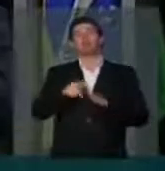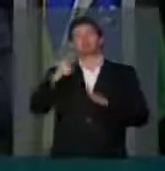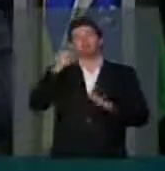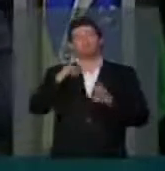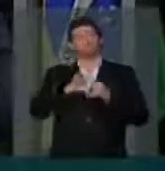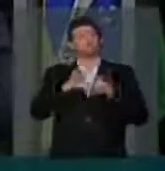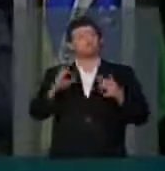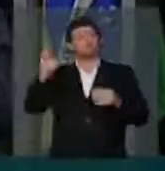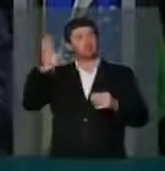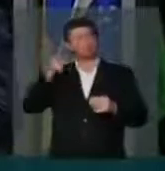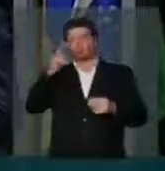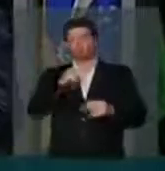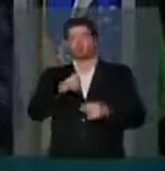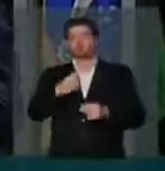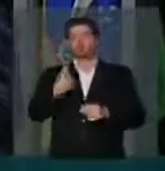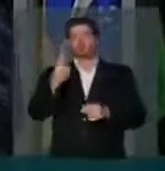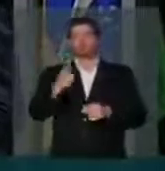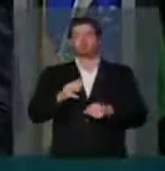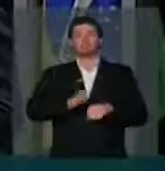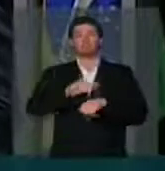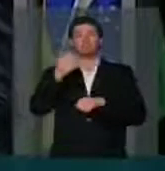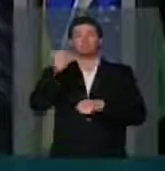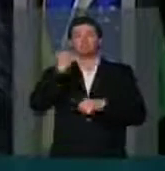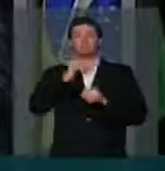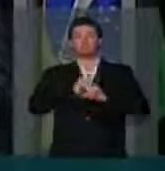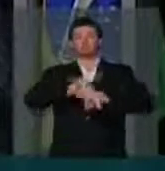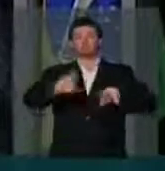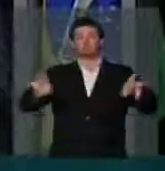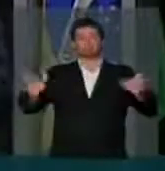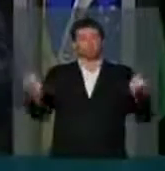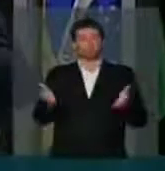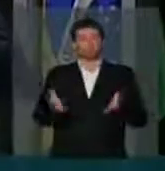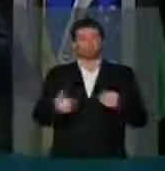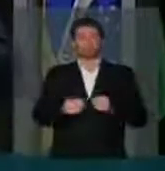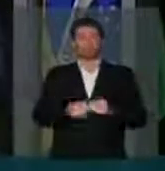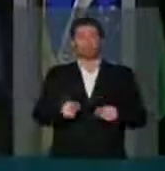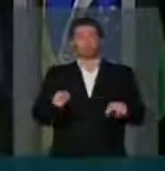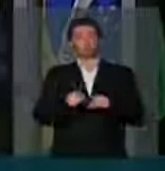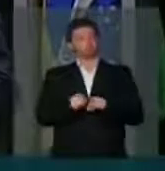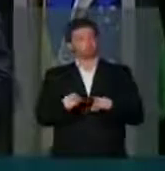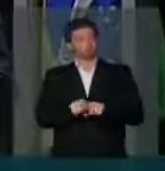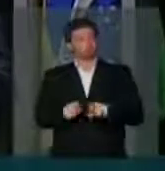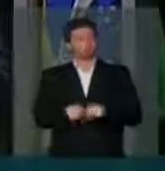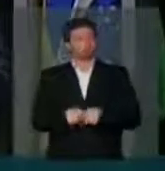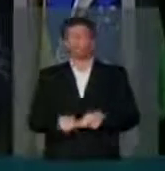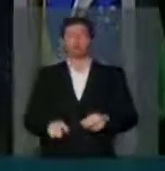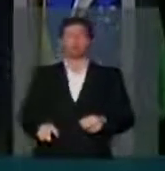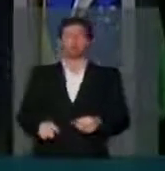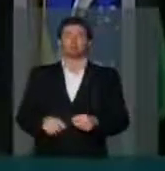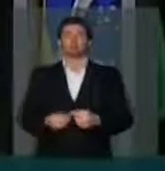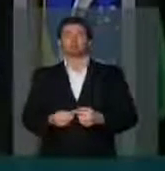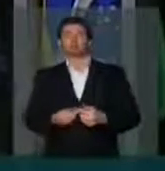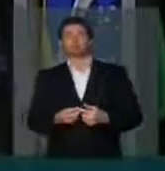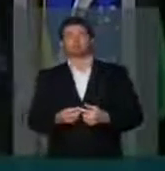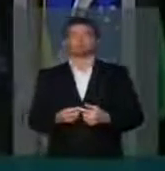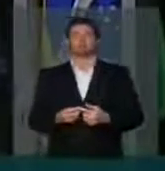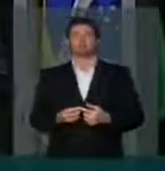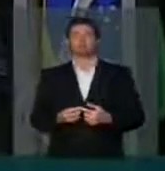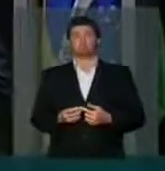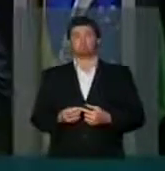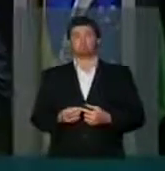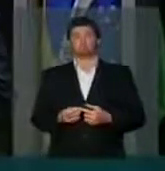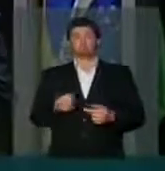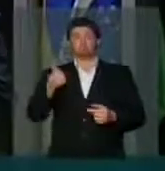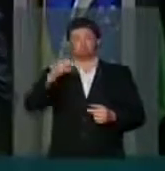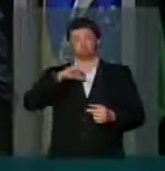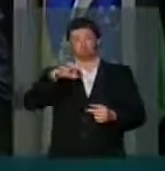os brasileiros tivessem um ou mais celulares no dia de hoje. Além disso, caro presidente, em 99 o